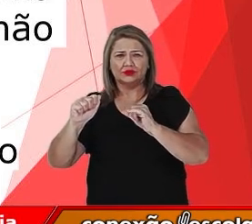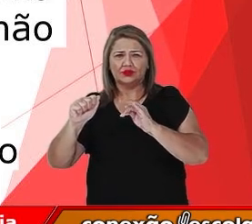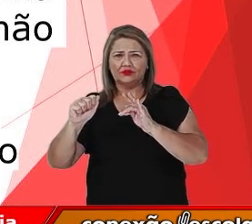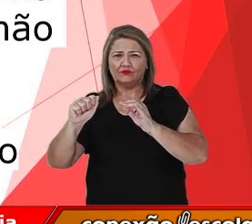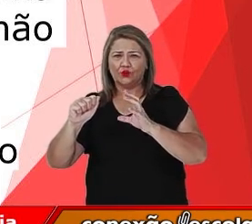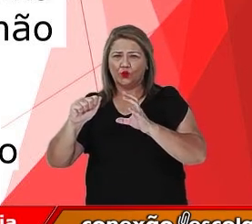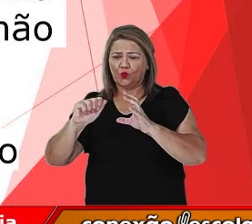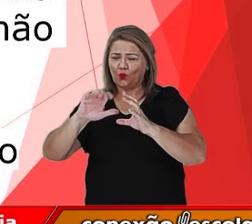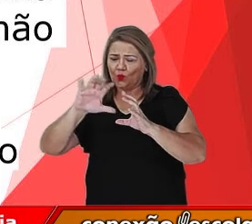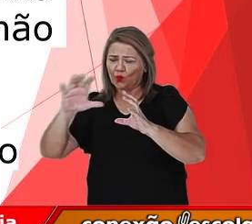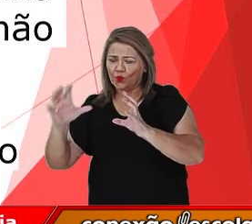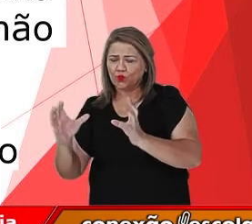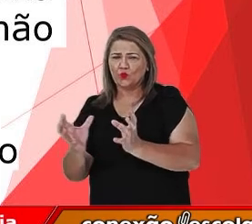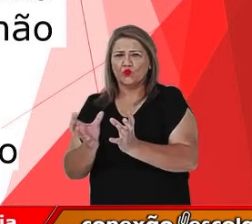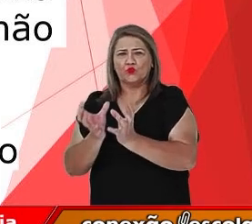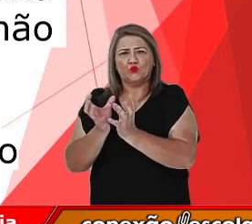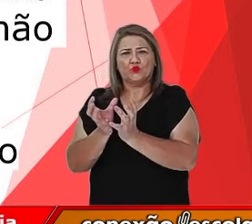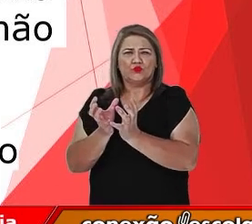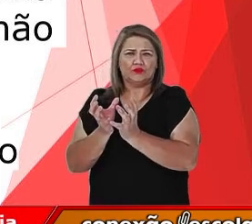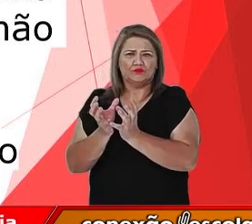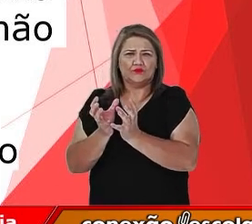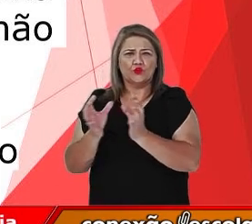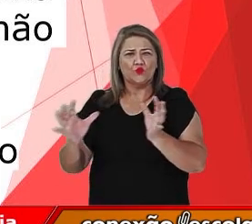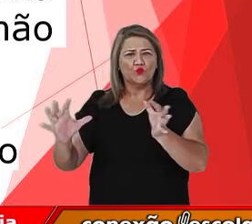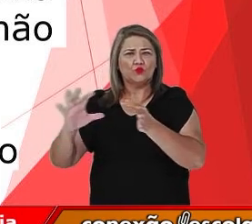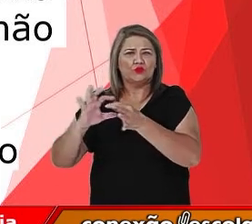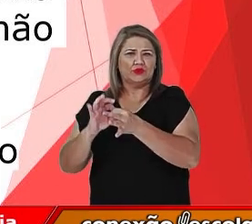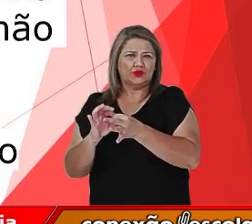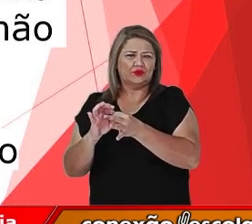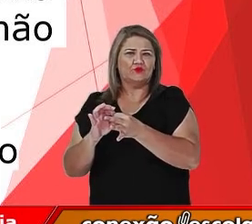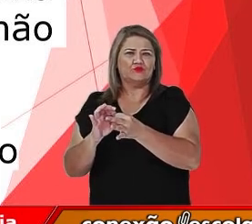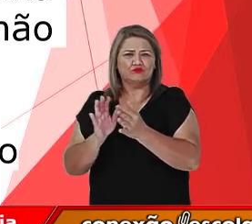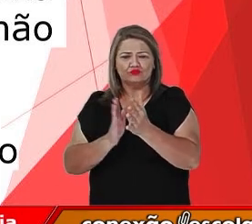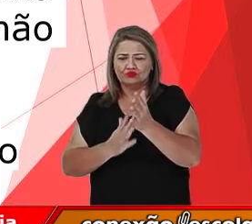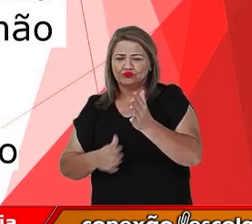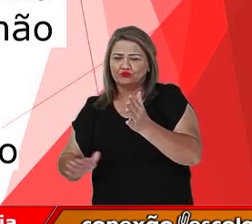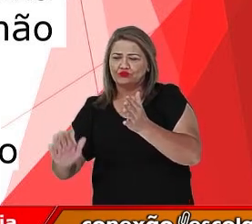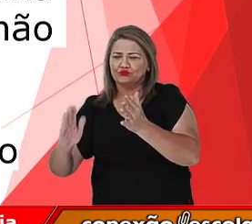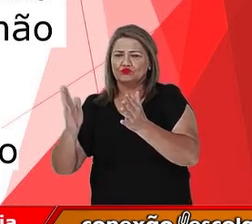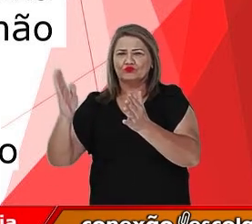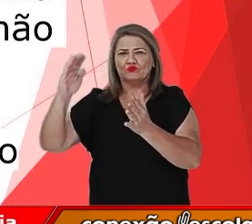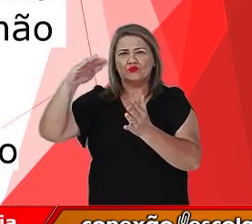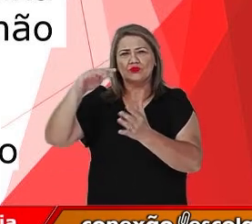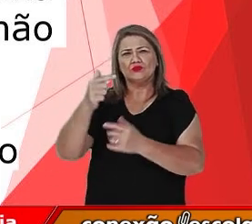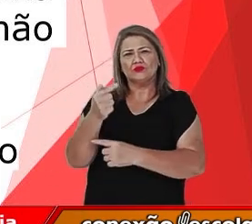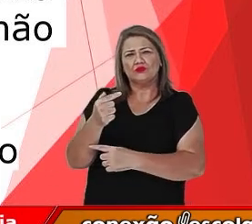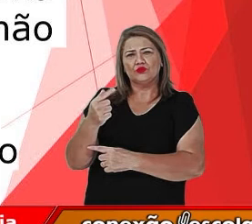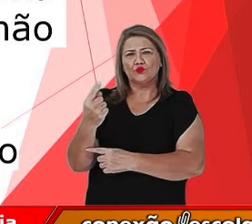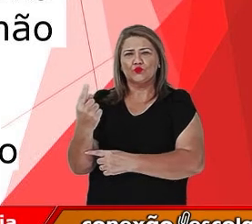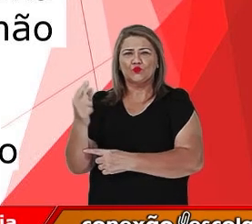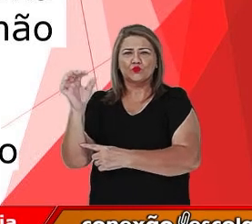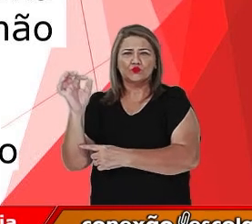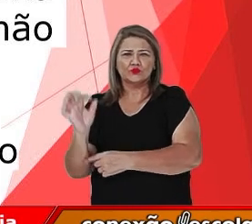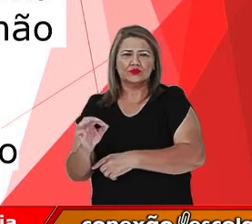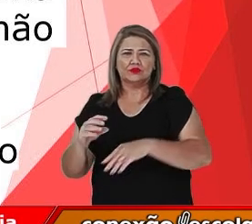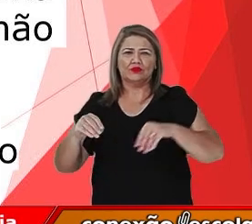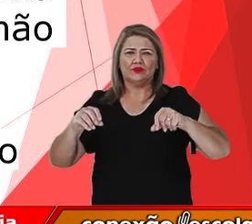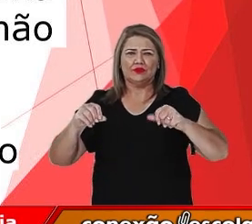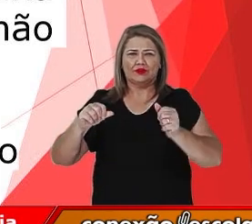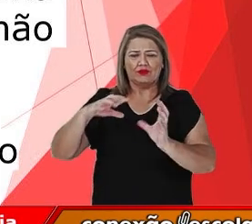oceano próprio. Os oceanos eles vão compreender aí aqueles 71% de terras